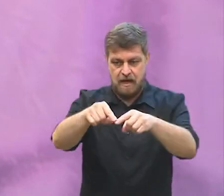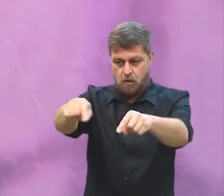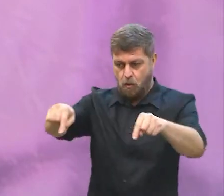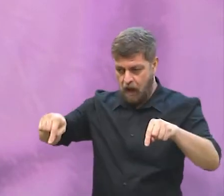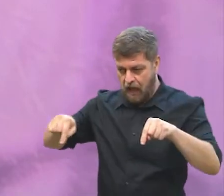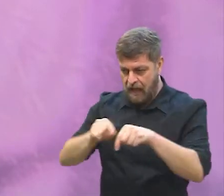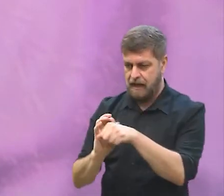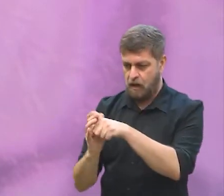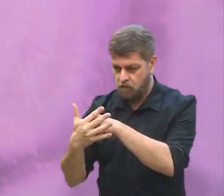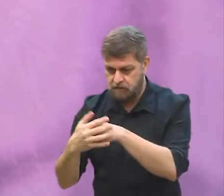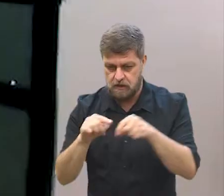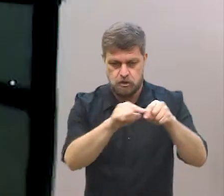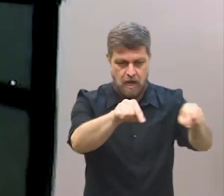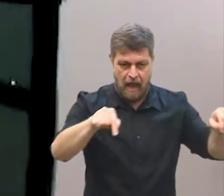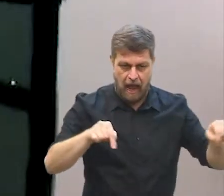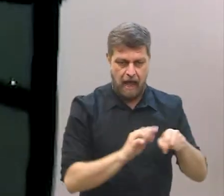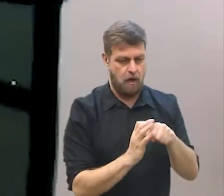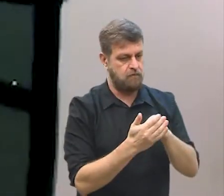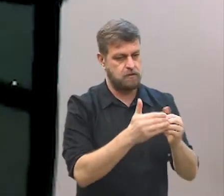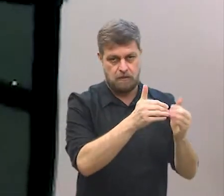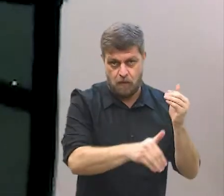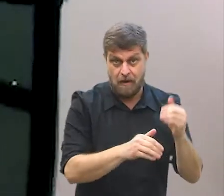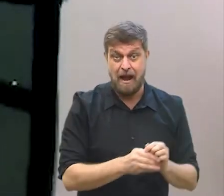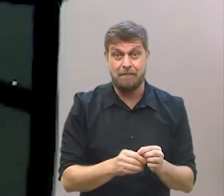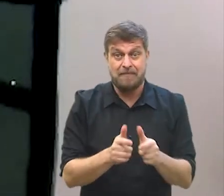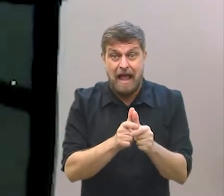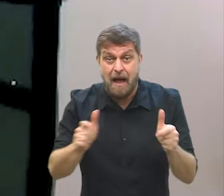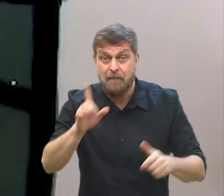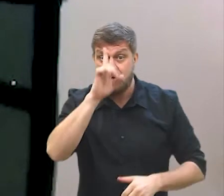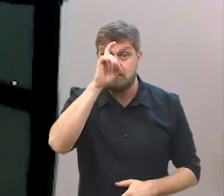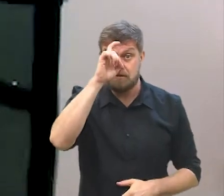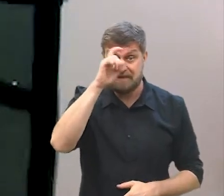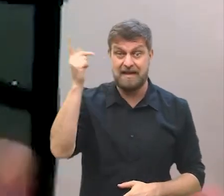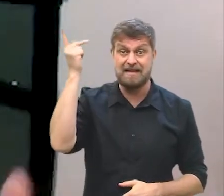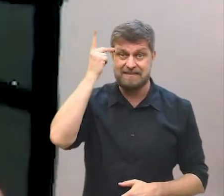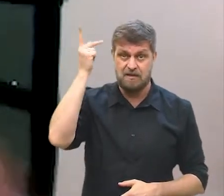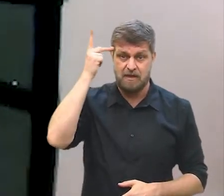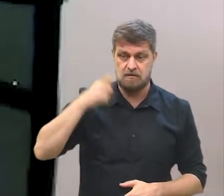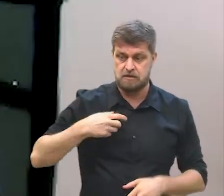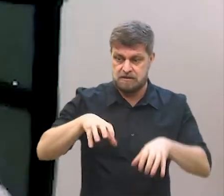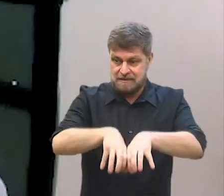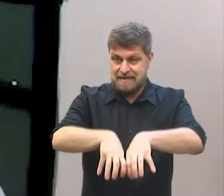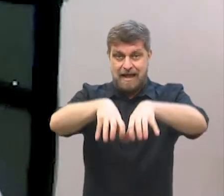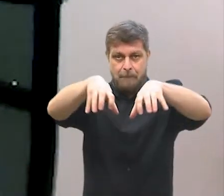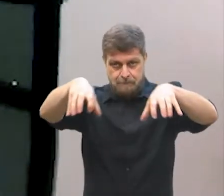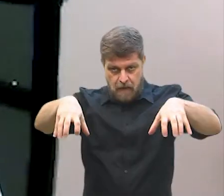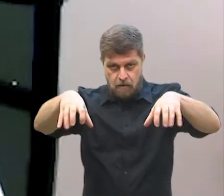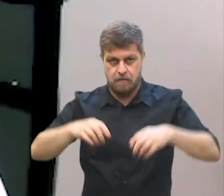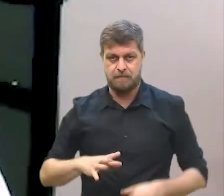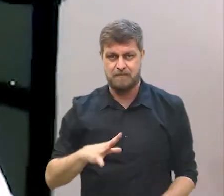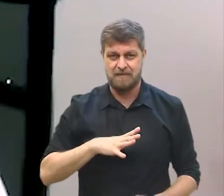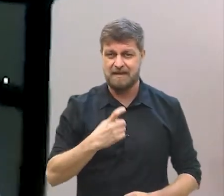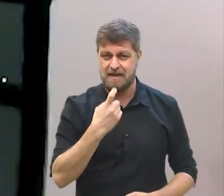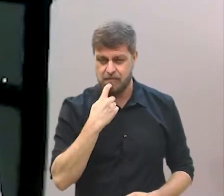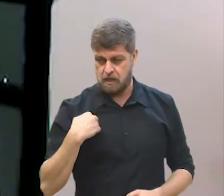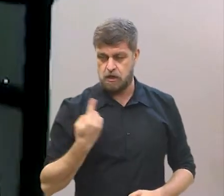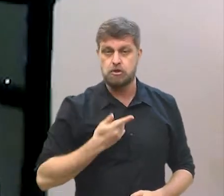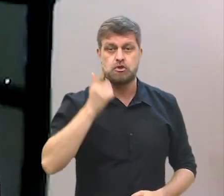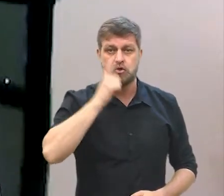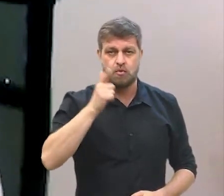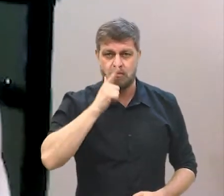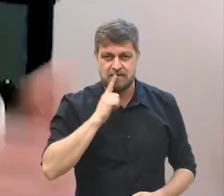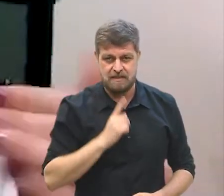feitas alas diferentes, né? Porque a procura aumentou também nesse período de pandemia, né? Pela saúde, o tratamento, né?